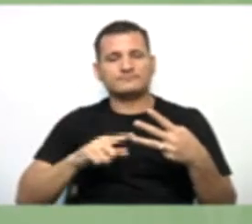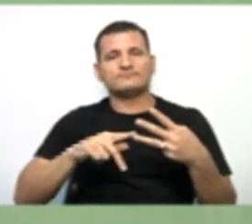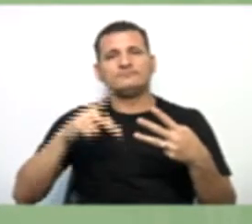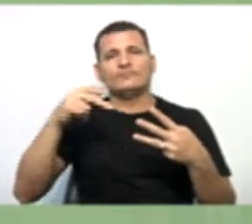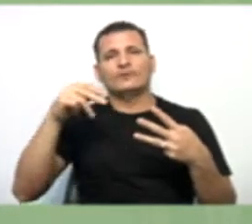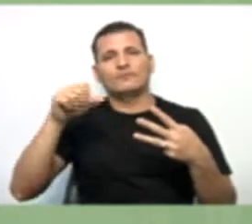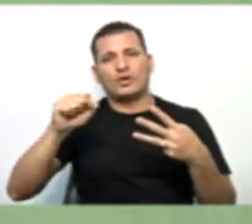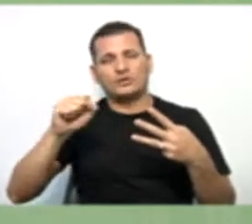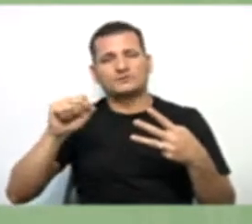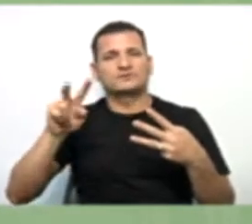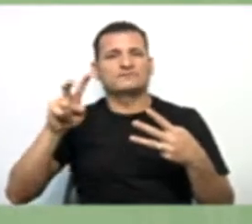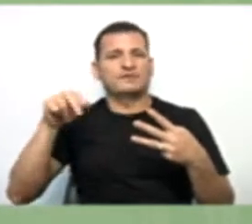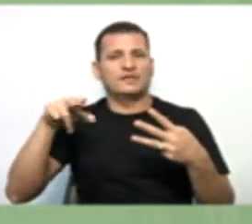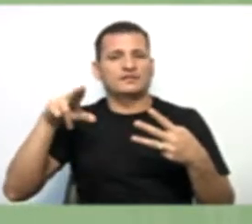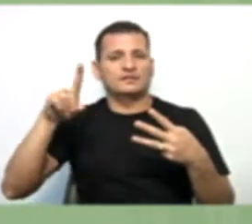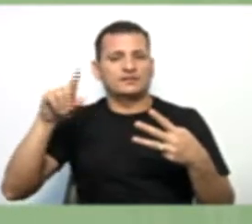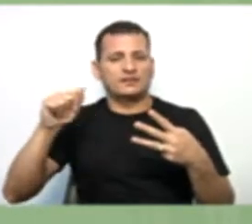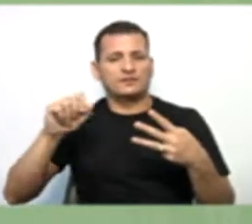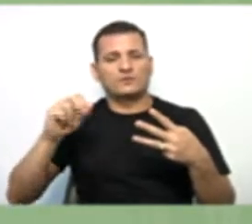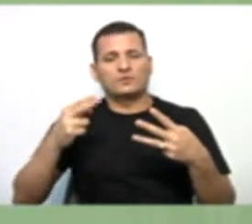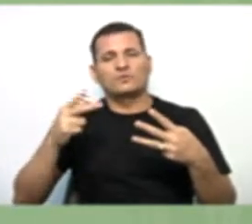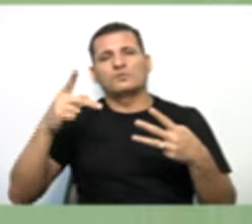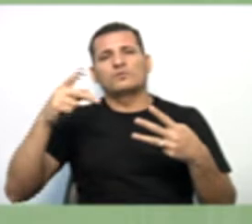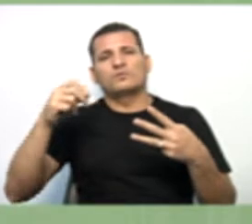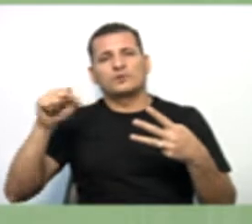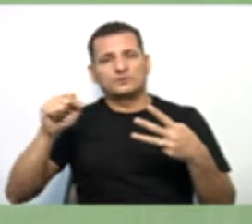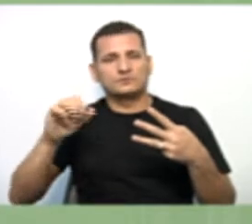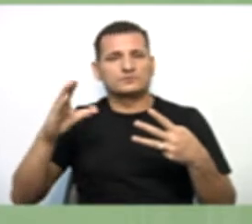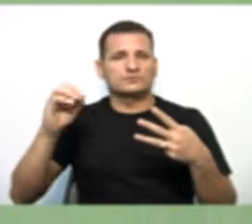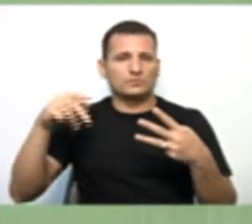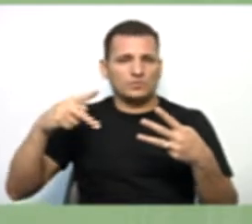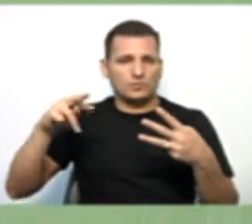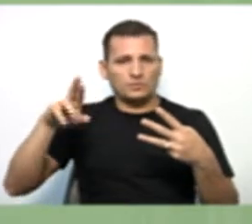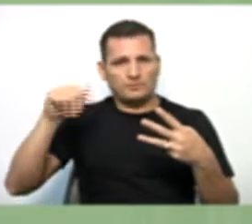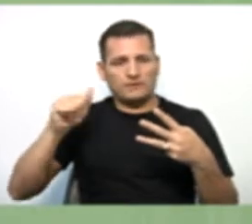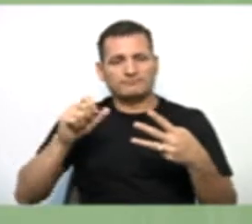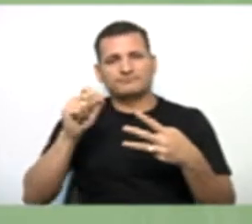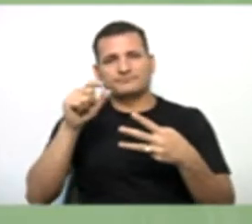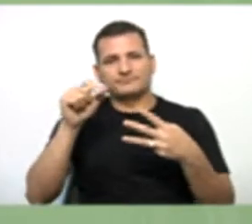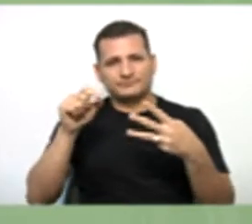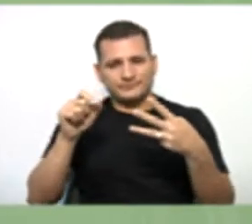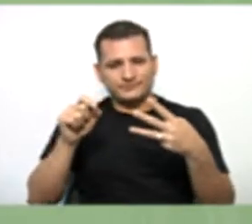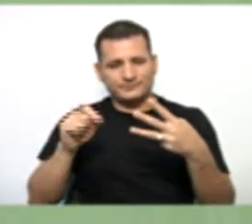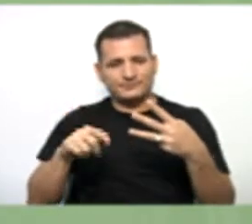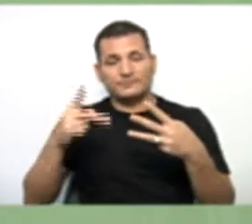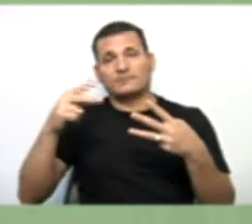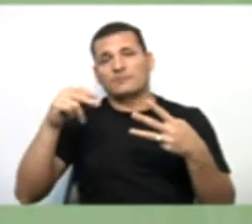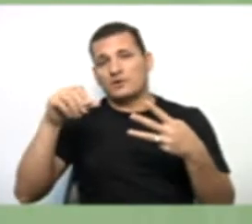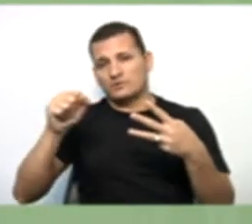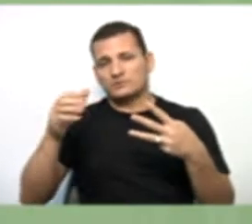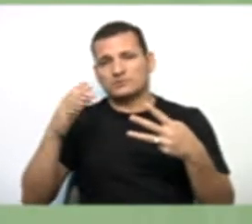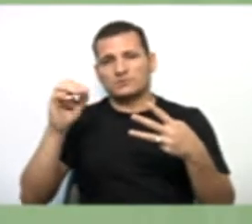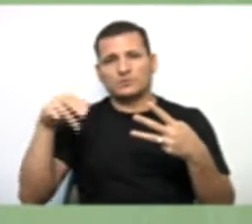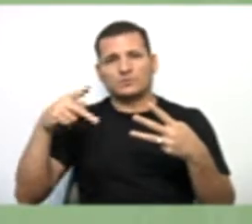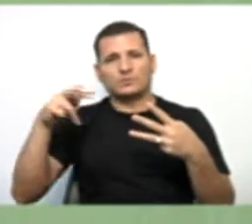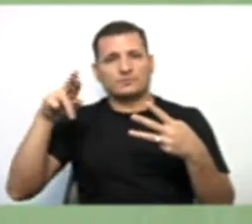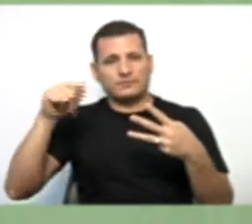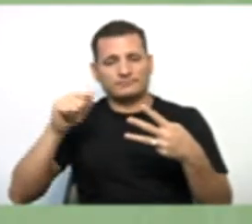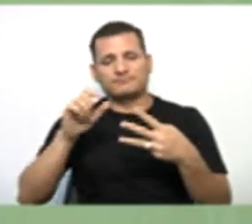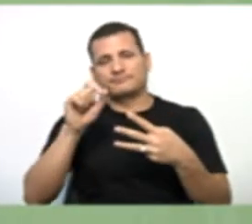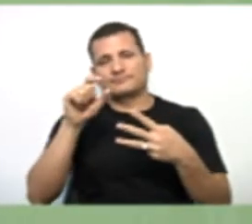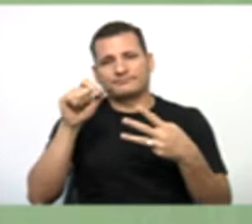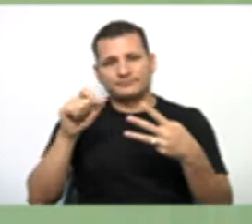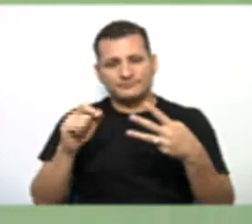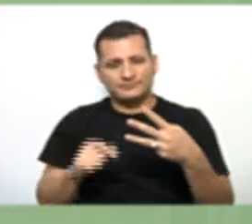o pós-venda ou o pós-compra, não é? Na verdade, o pós-compra ou o pós-venda.